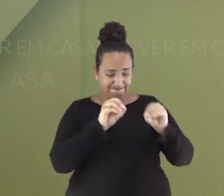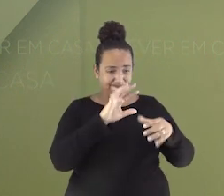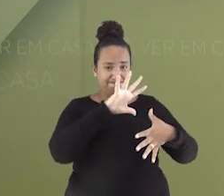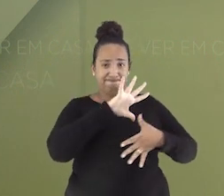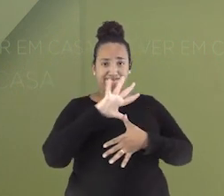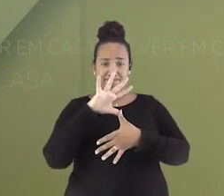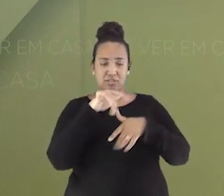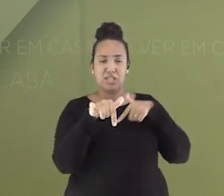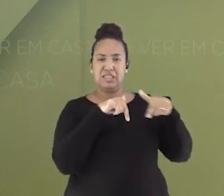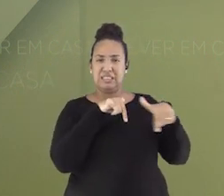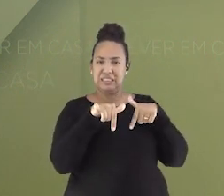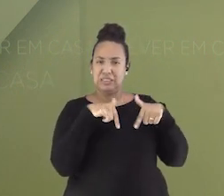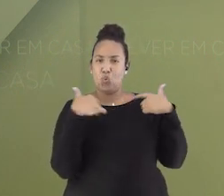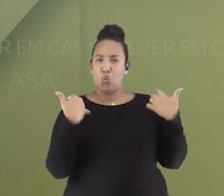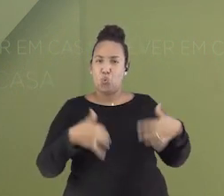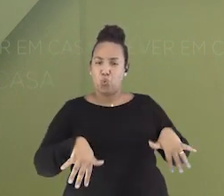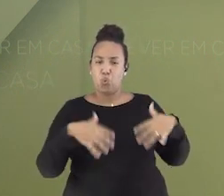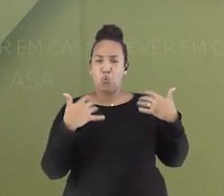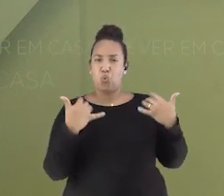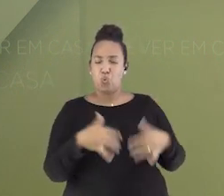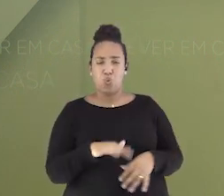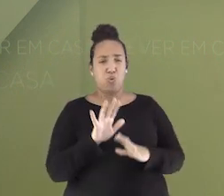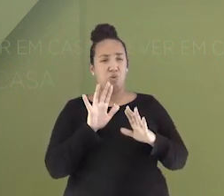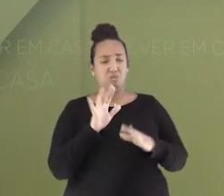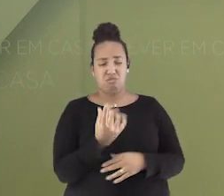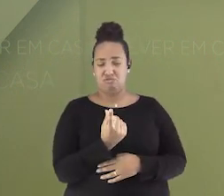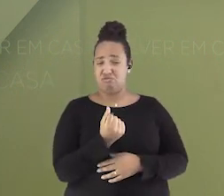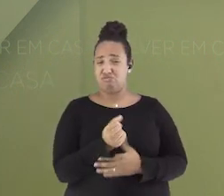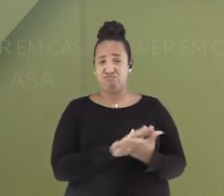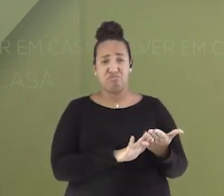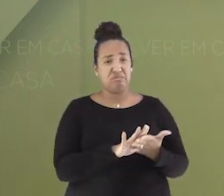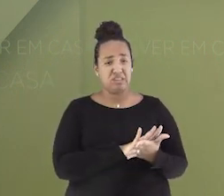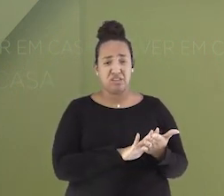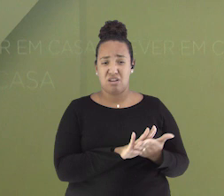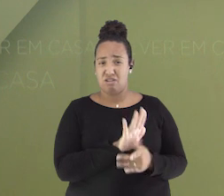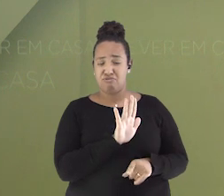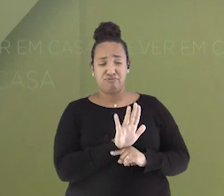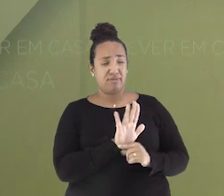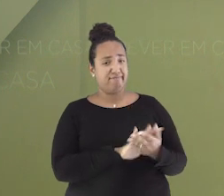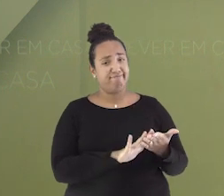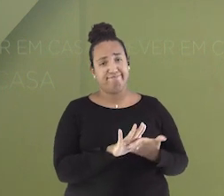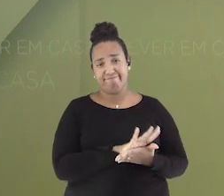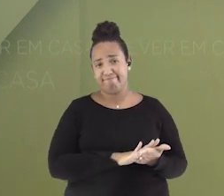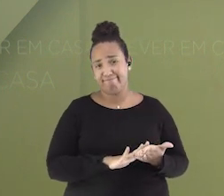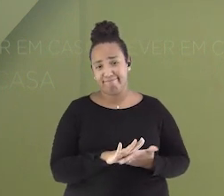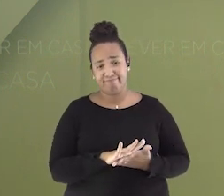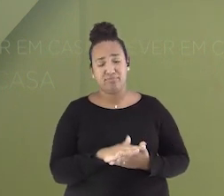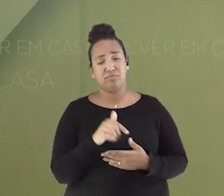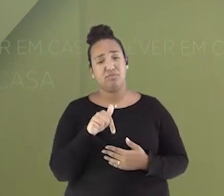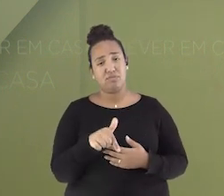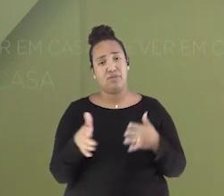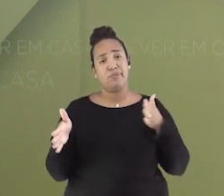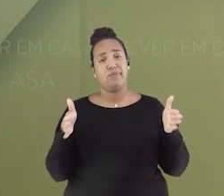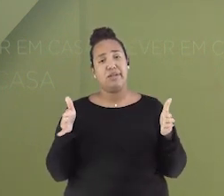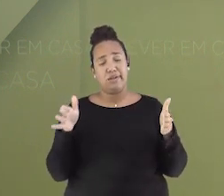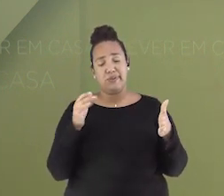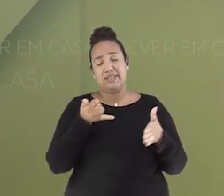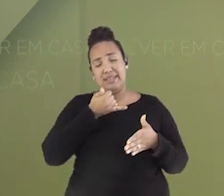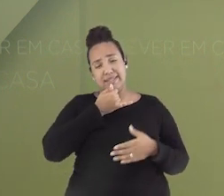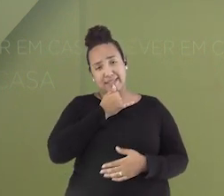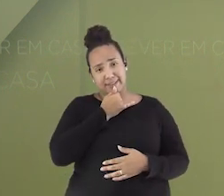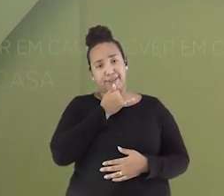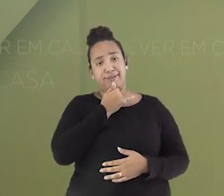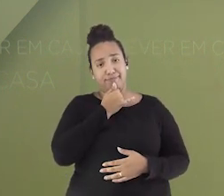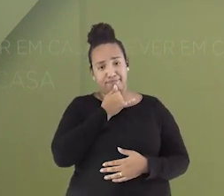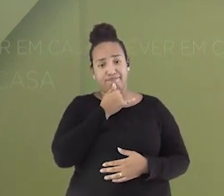trazidos para a América para trabalhar em serviços pesados com o mínimo de recursos para sua subsistência. Esse, sem dúvida, foi um dos piores